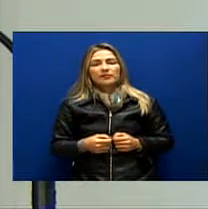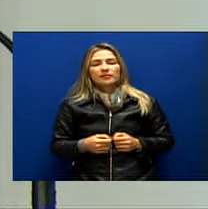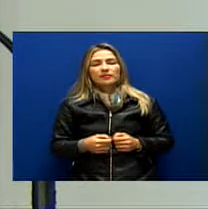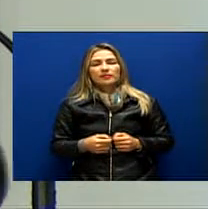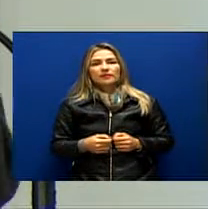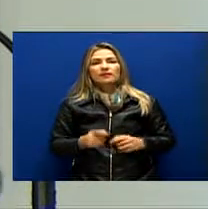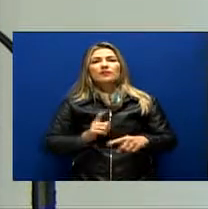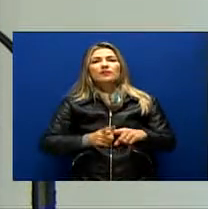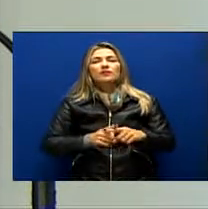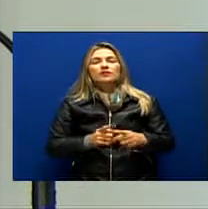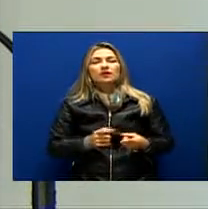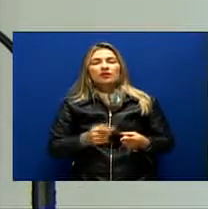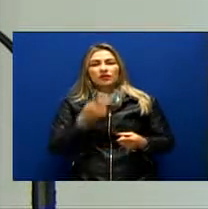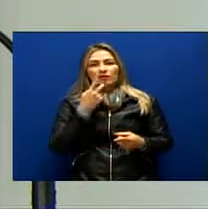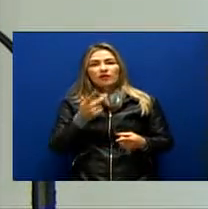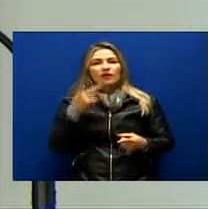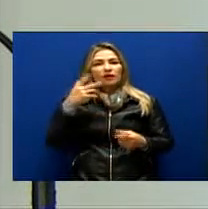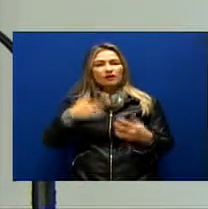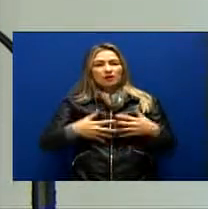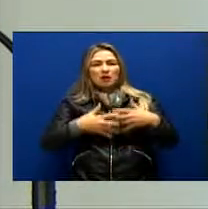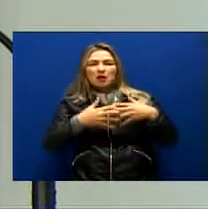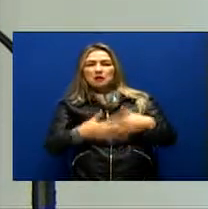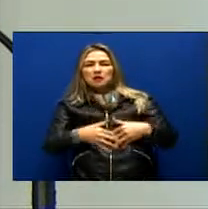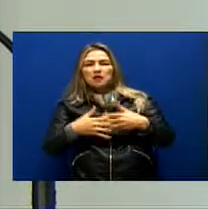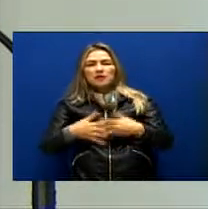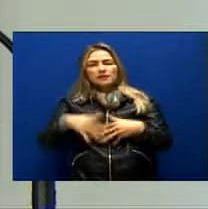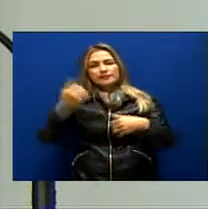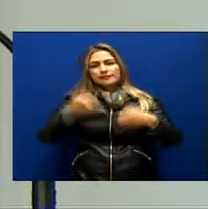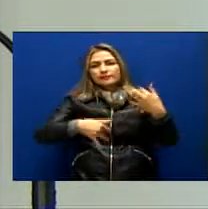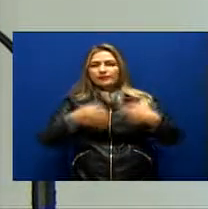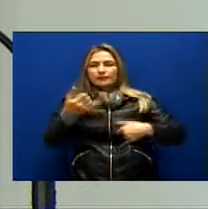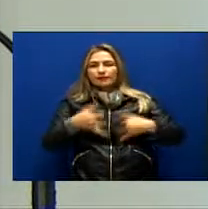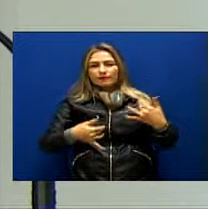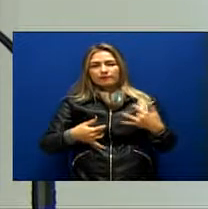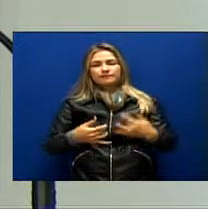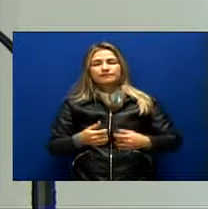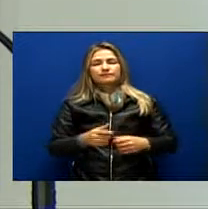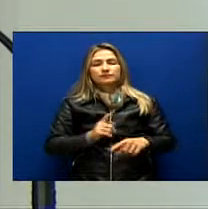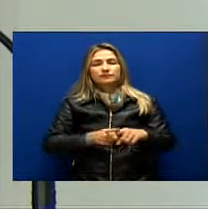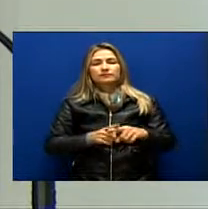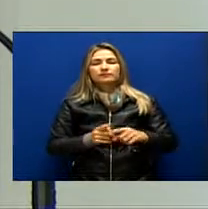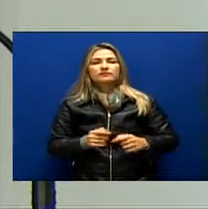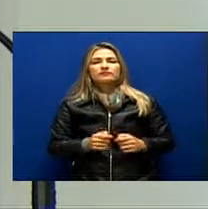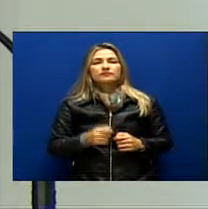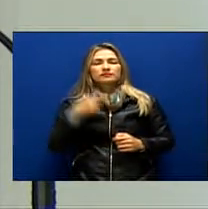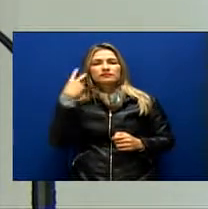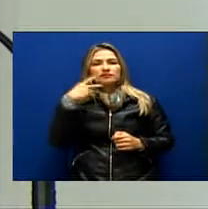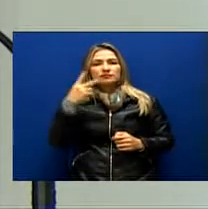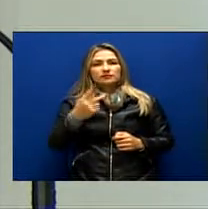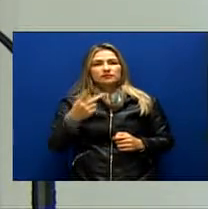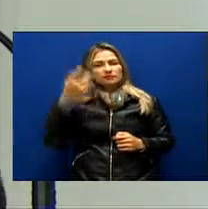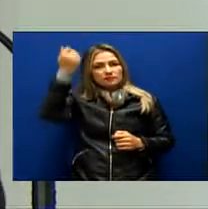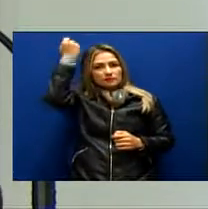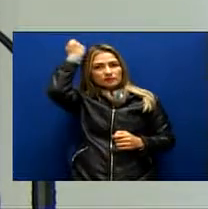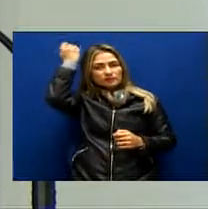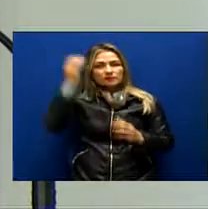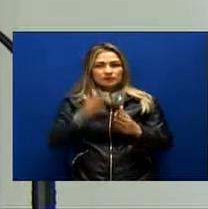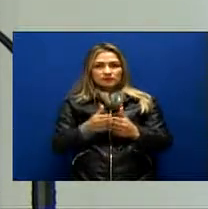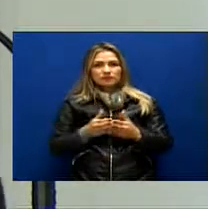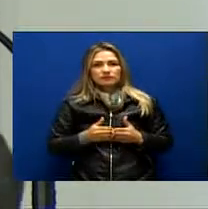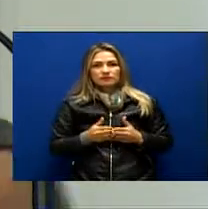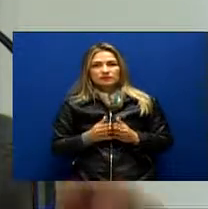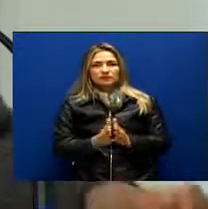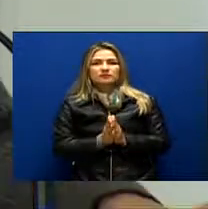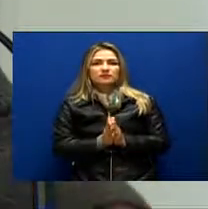celeuma aqui. Eu só queria terminar meu raciocínio. Quando o vereador Péricles, me permita, vereador Péricles, me